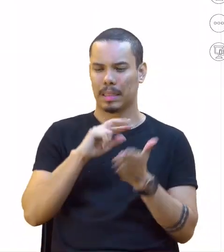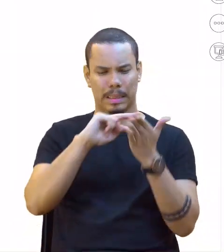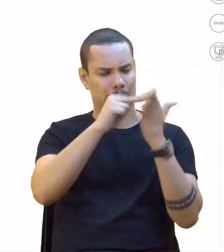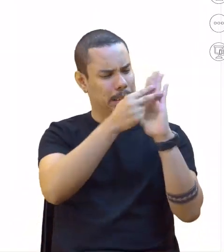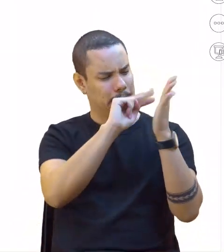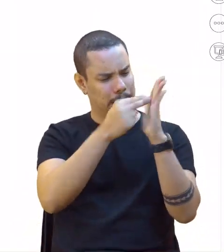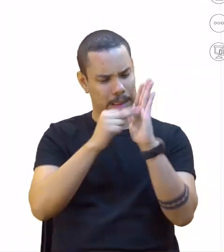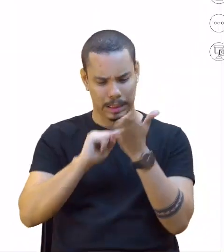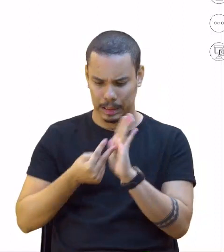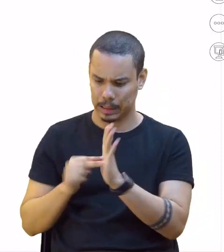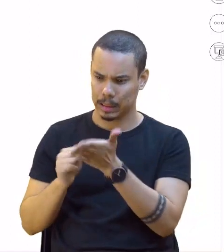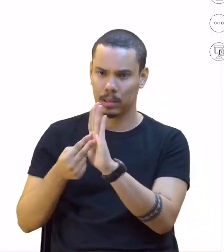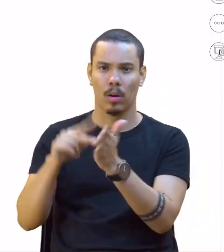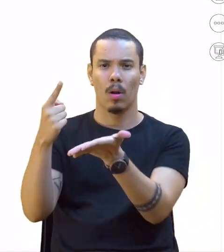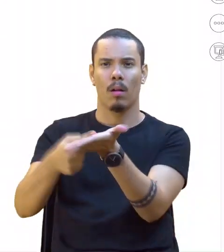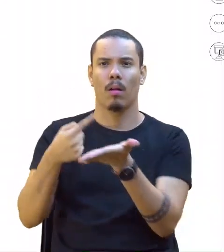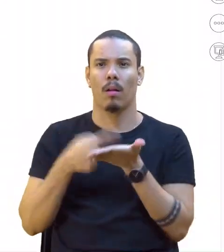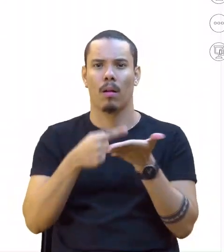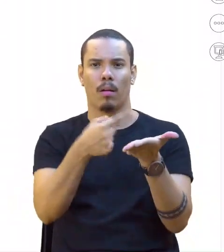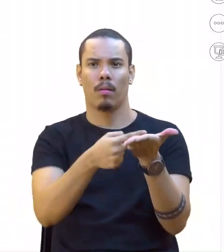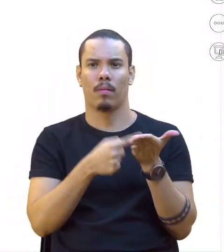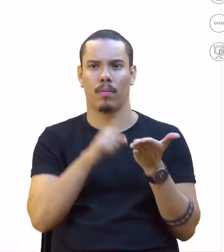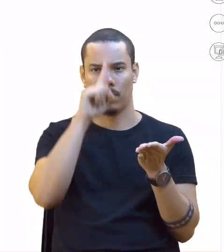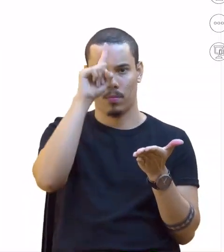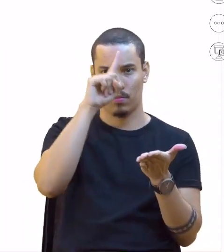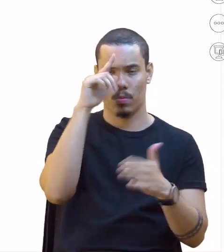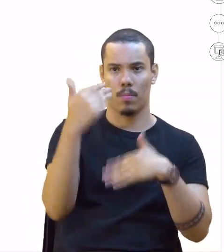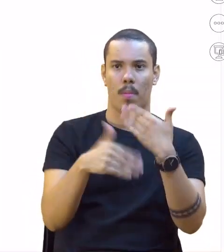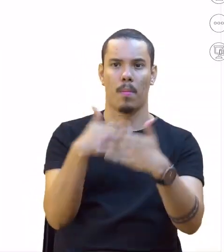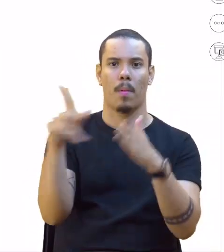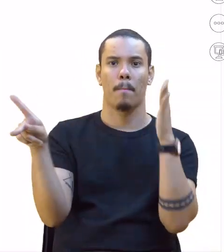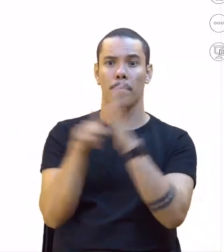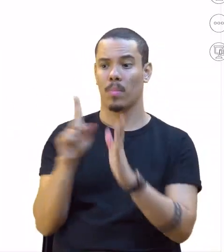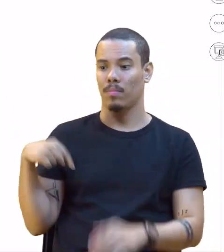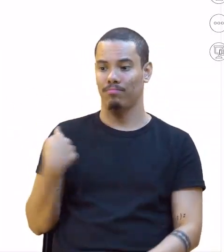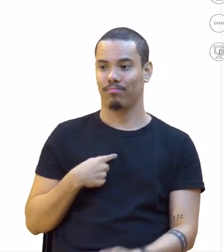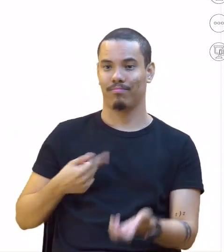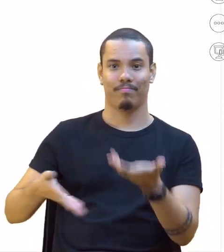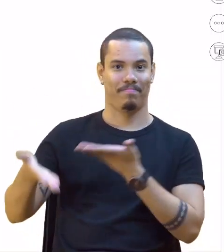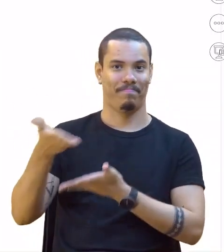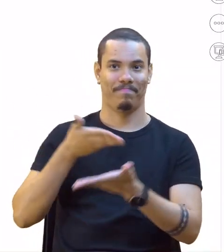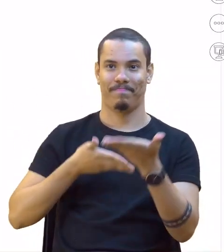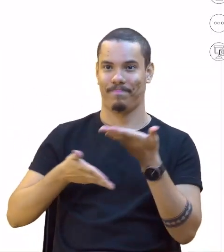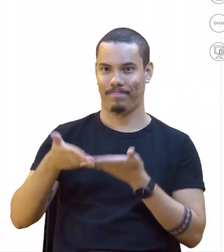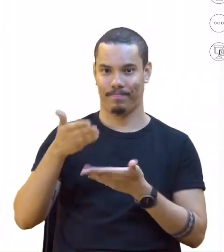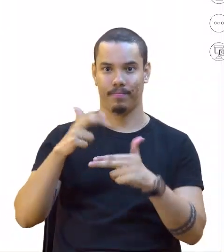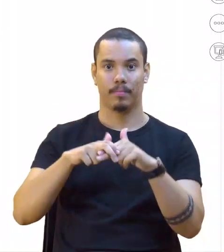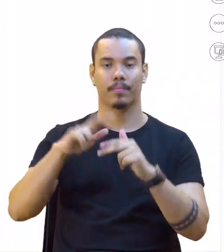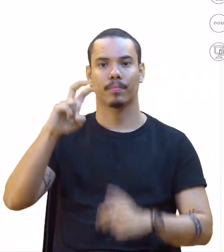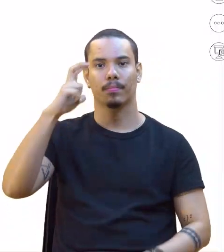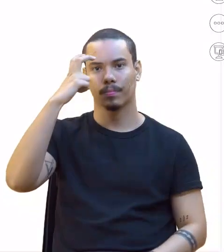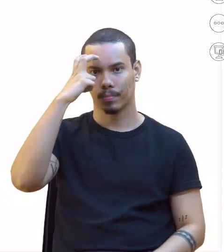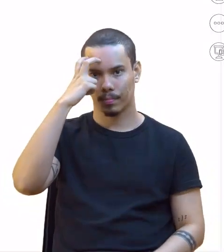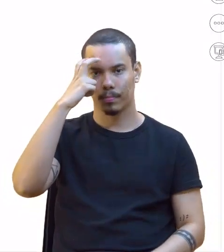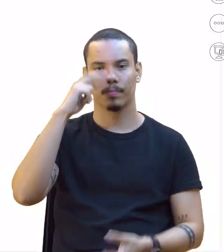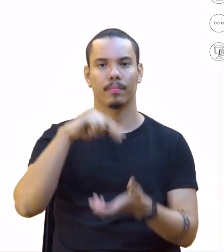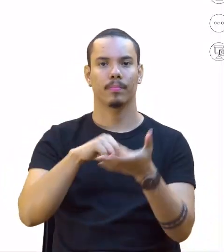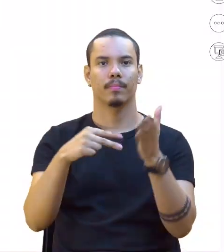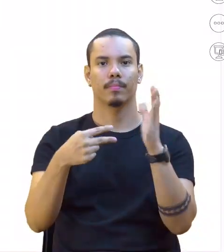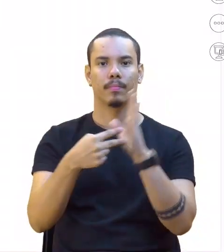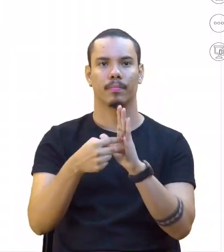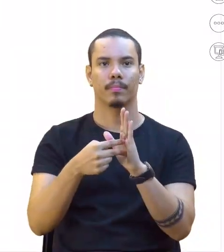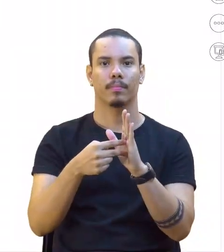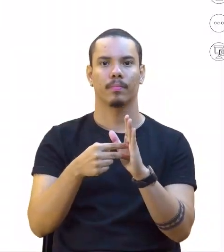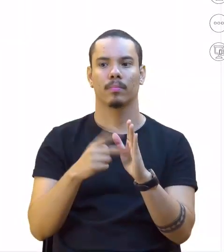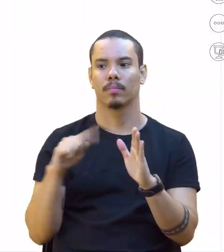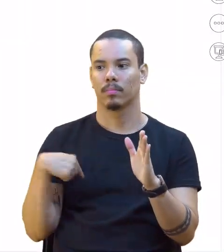mesmo criou, que ele mesmo construiu, que ele mesmo teceu. E a cultura, ela é definida por essas teias